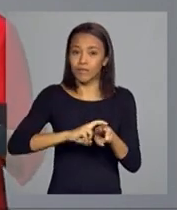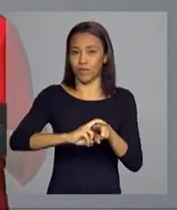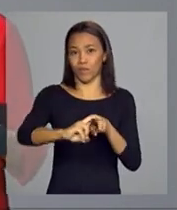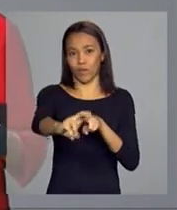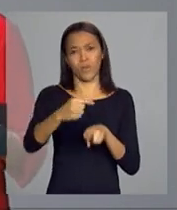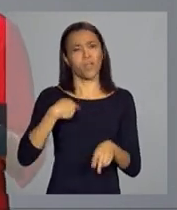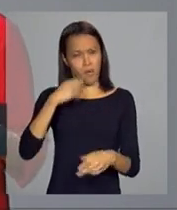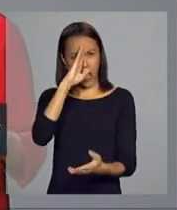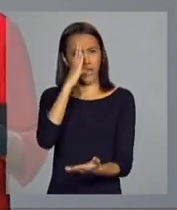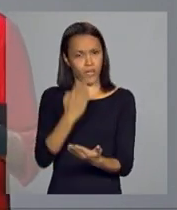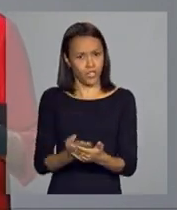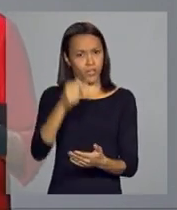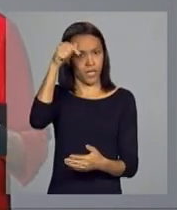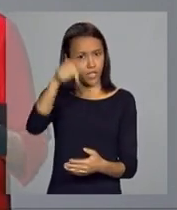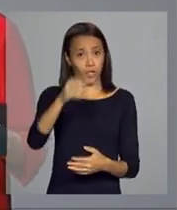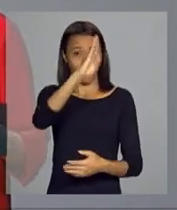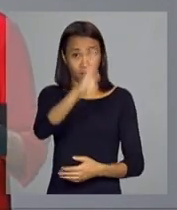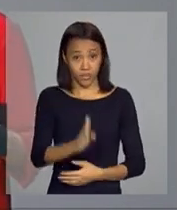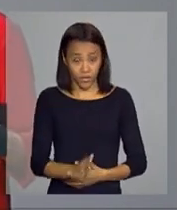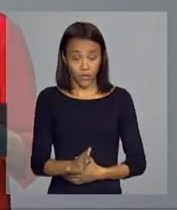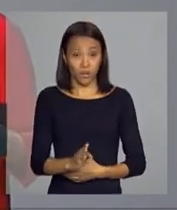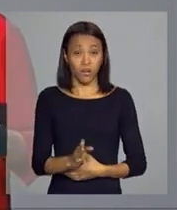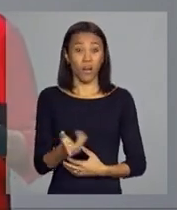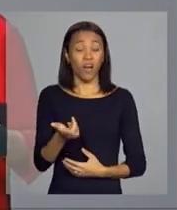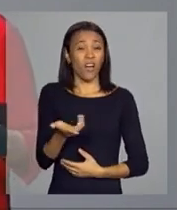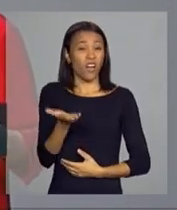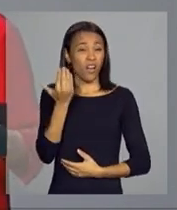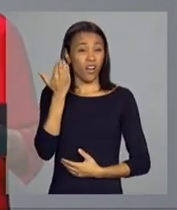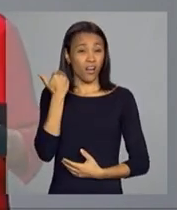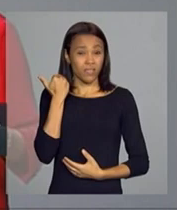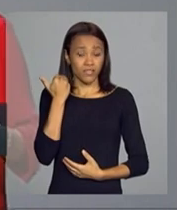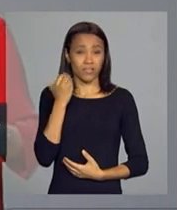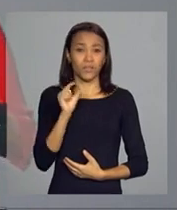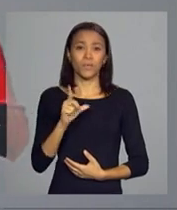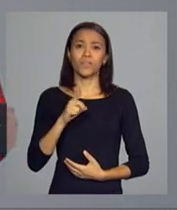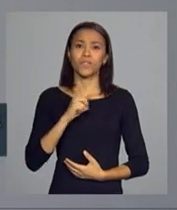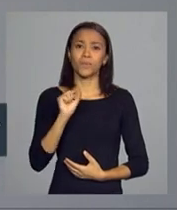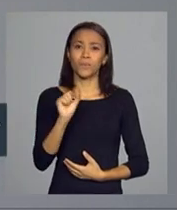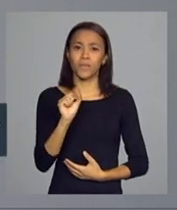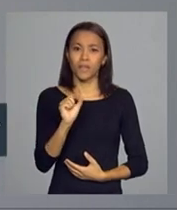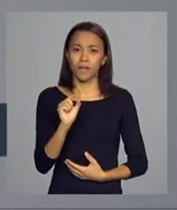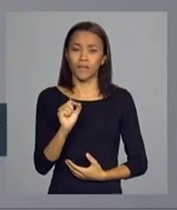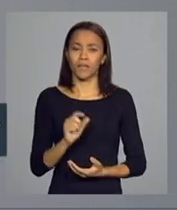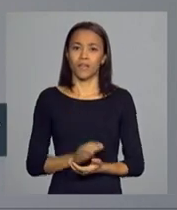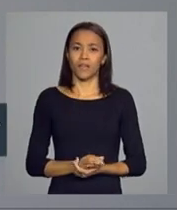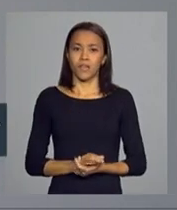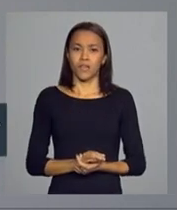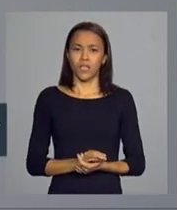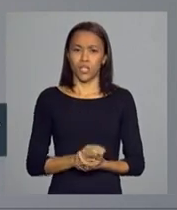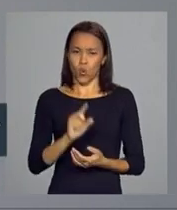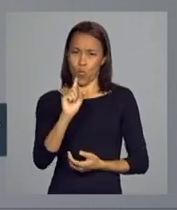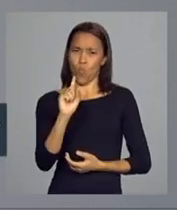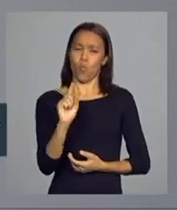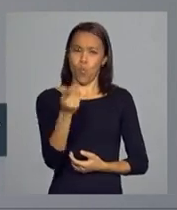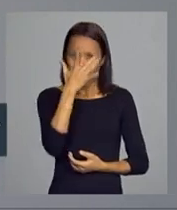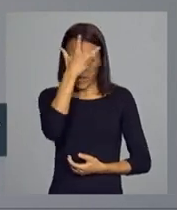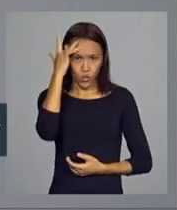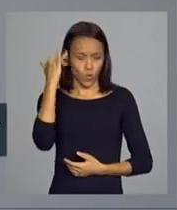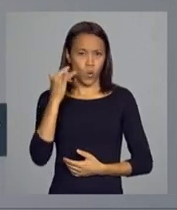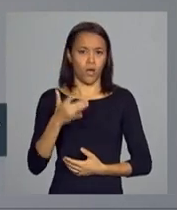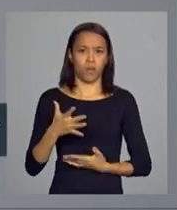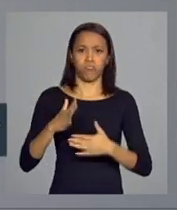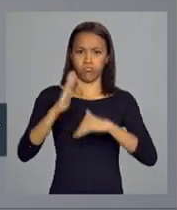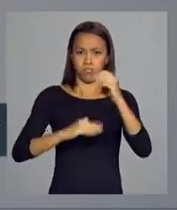no Brasil havia um complexo, que é um complexo que uma vez um dos grandes teatrólogos brasileiros,